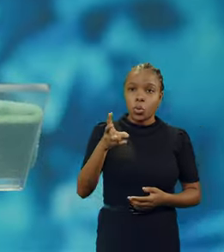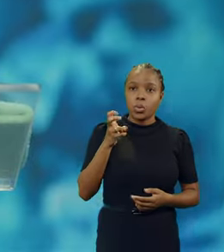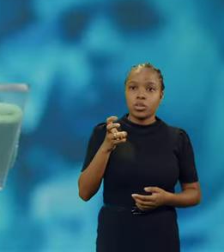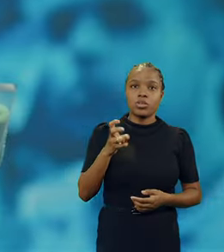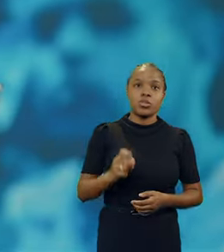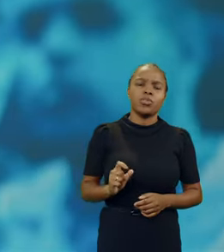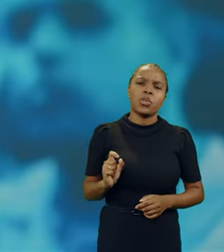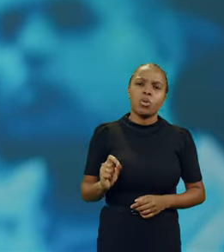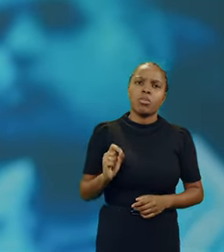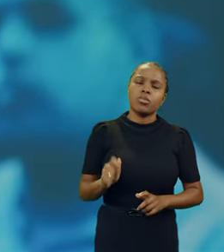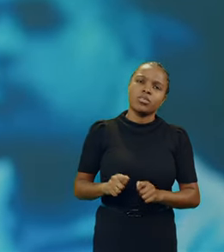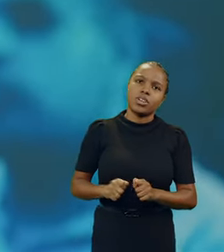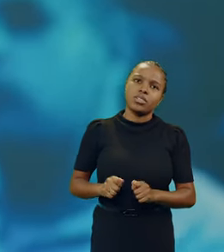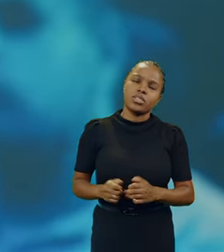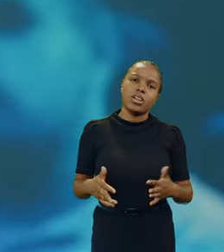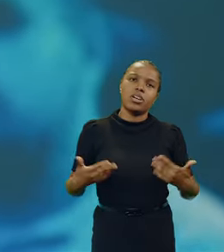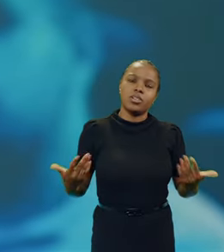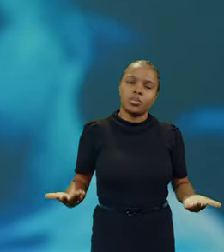o que fazer agora?